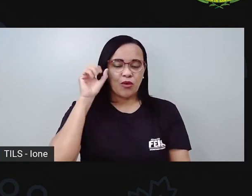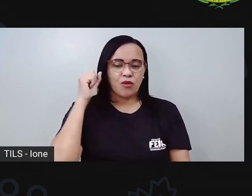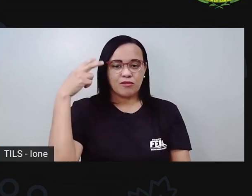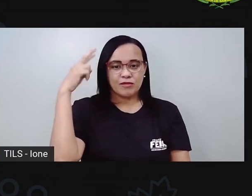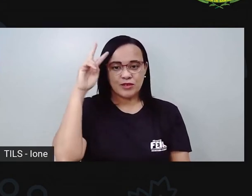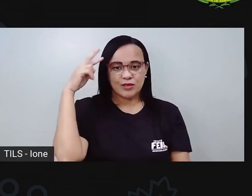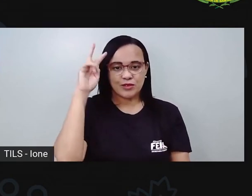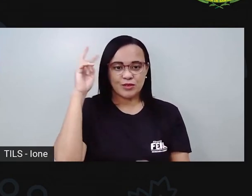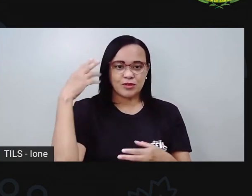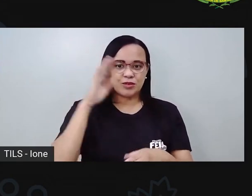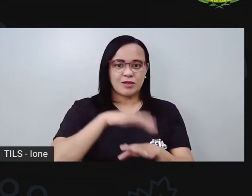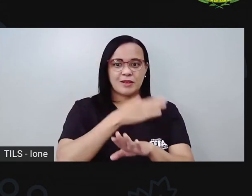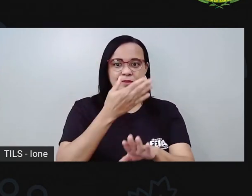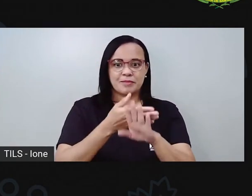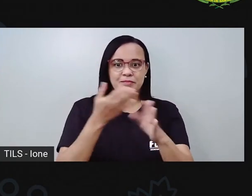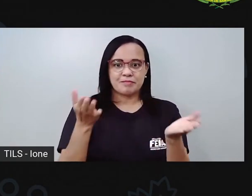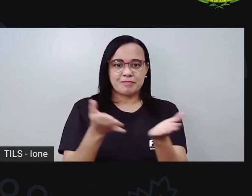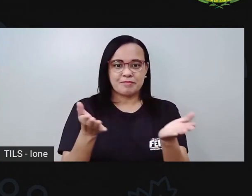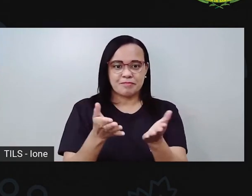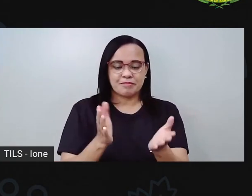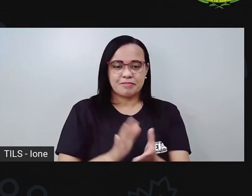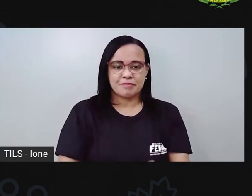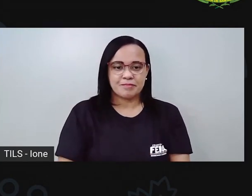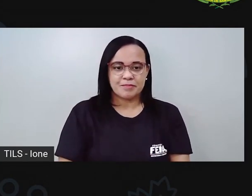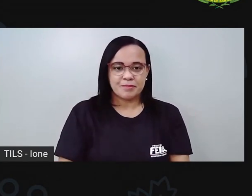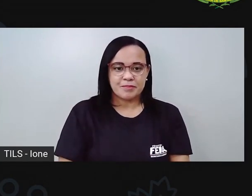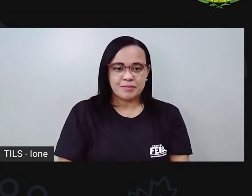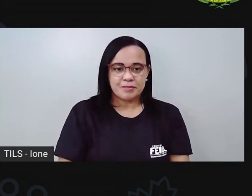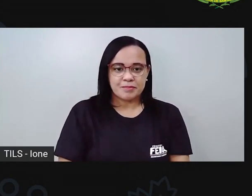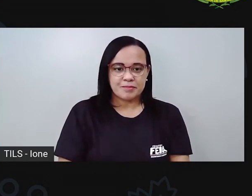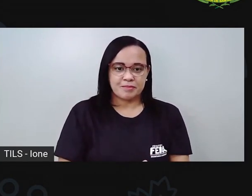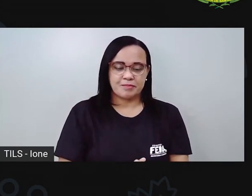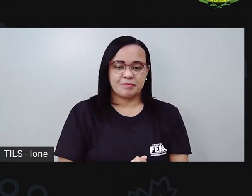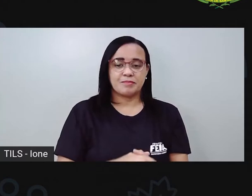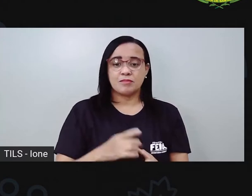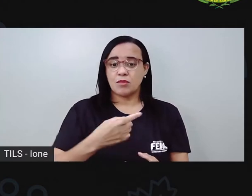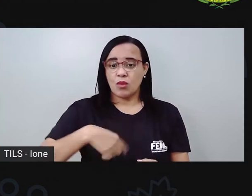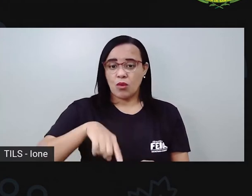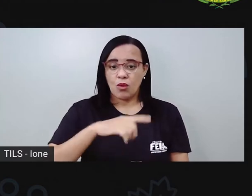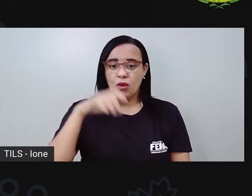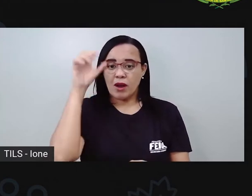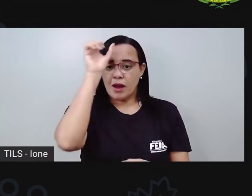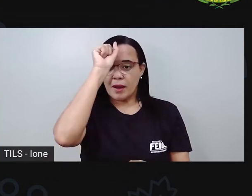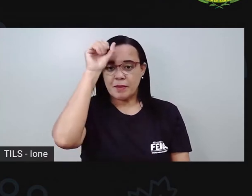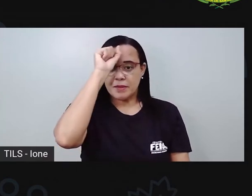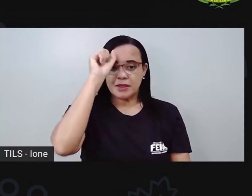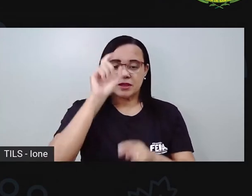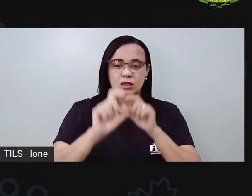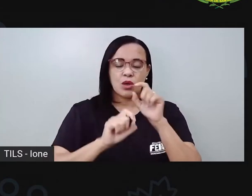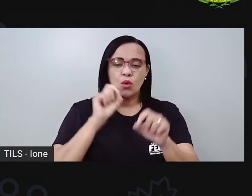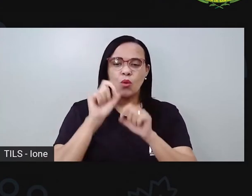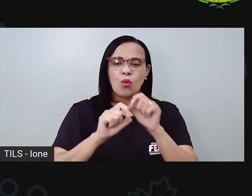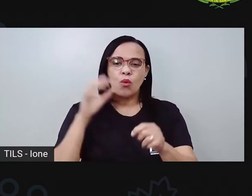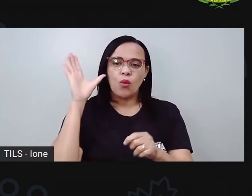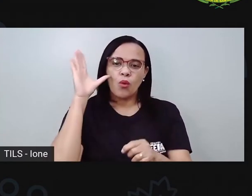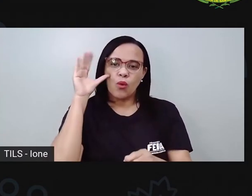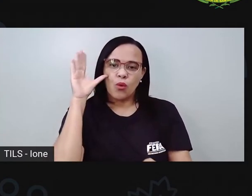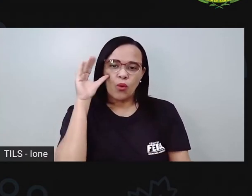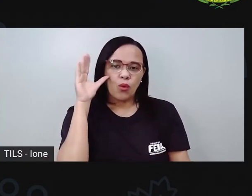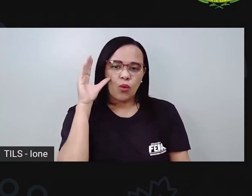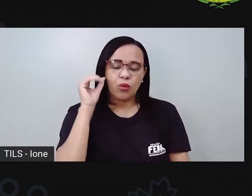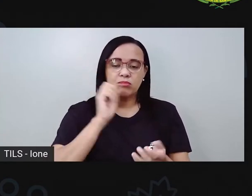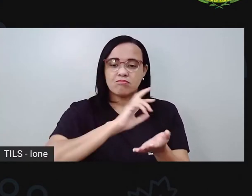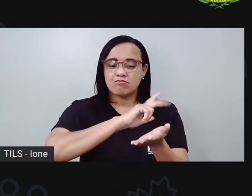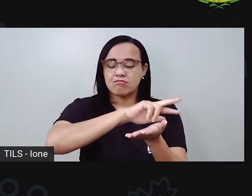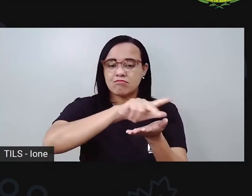vai fazer e a nós vamos aprender algumas curiosidades sobre esses